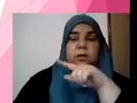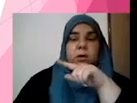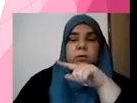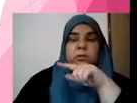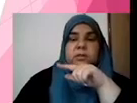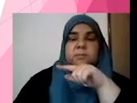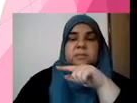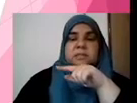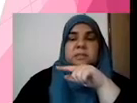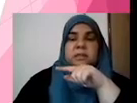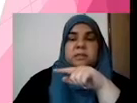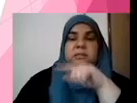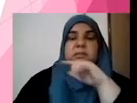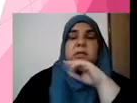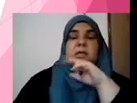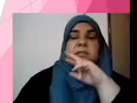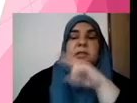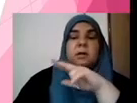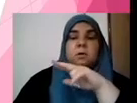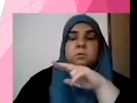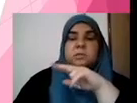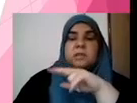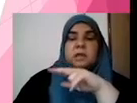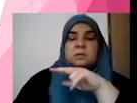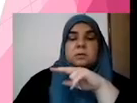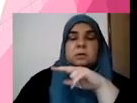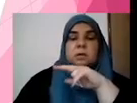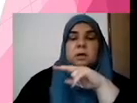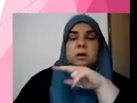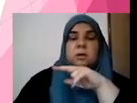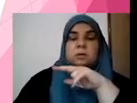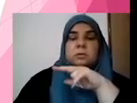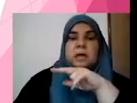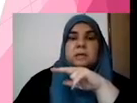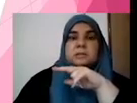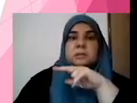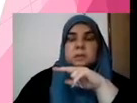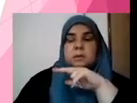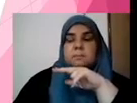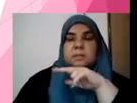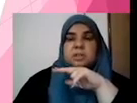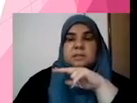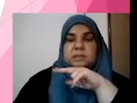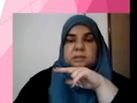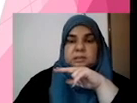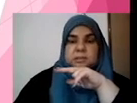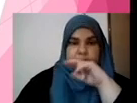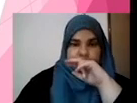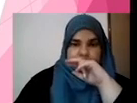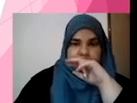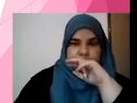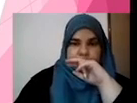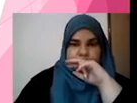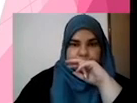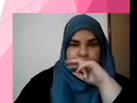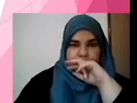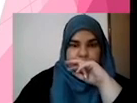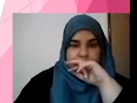Incentro, encontro das bissetrizes. Circuncentro, encontro das mediatrizes.